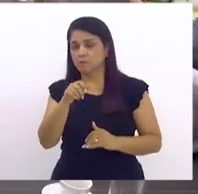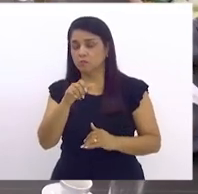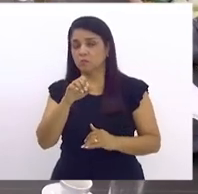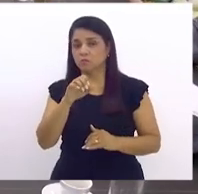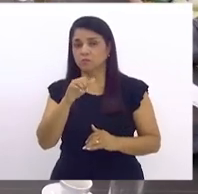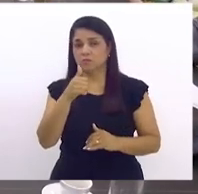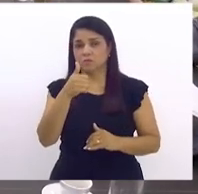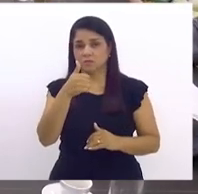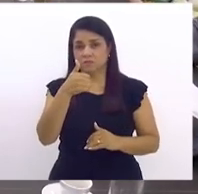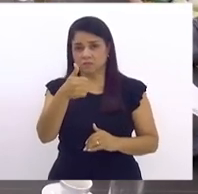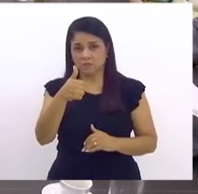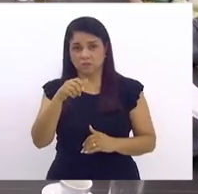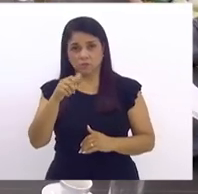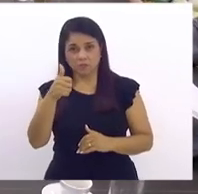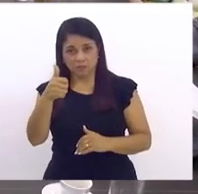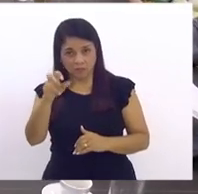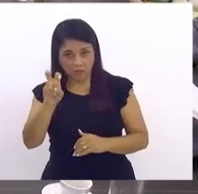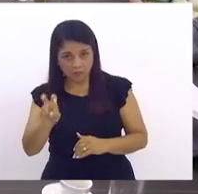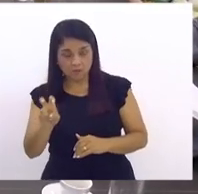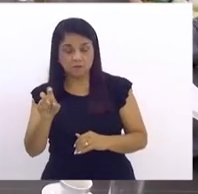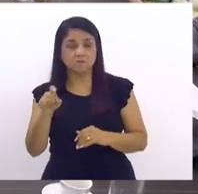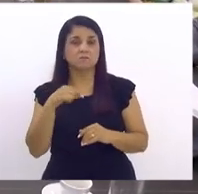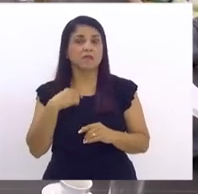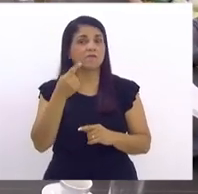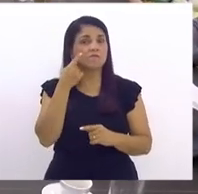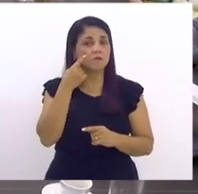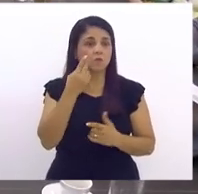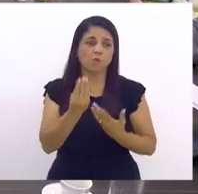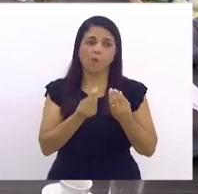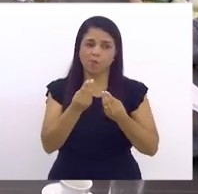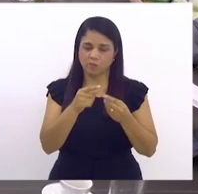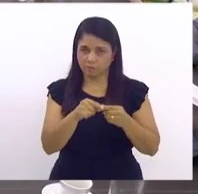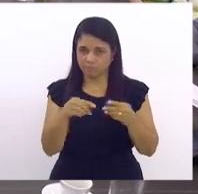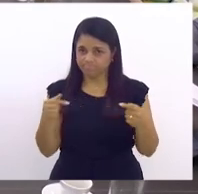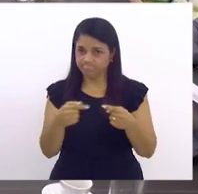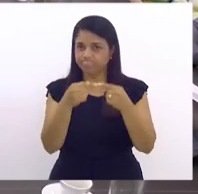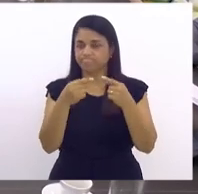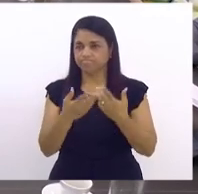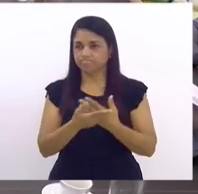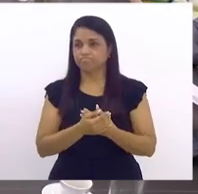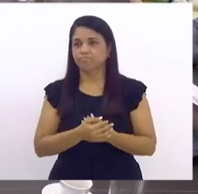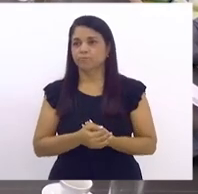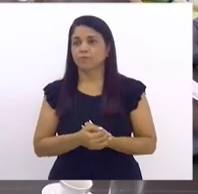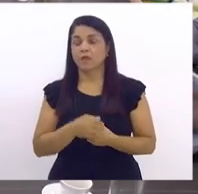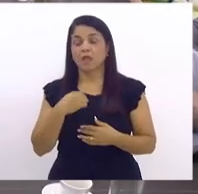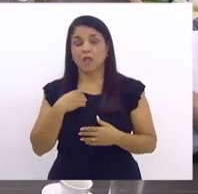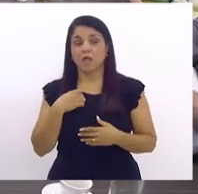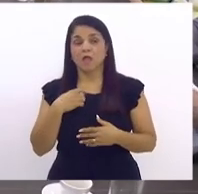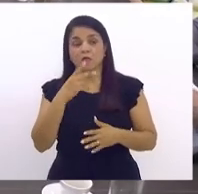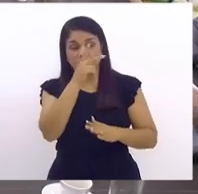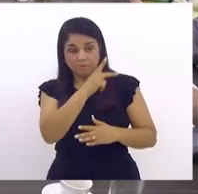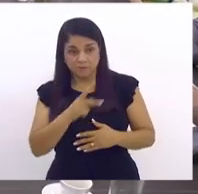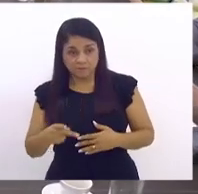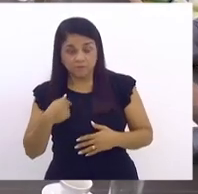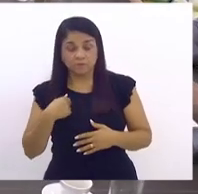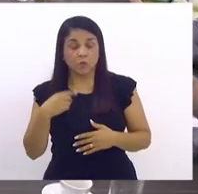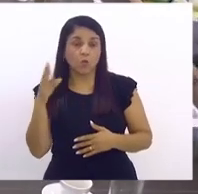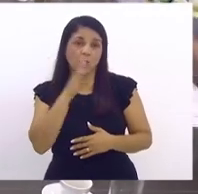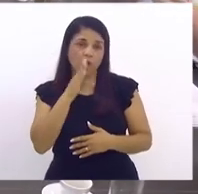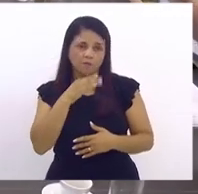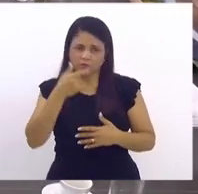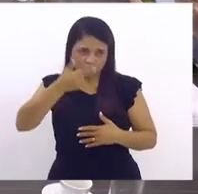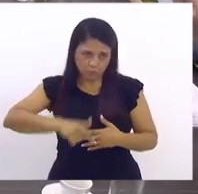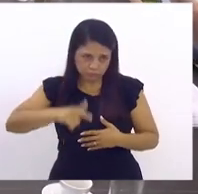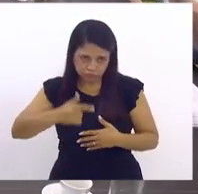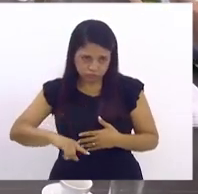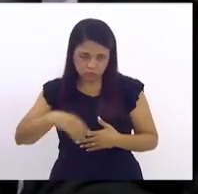ver a origem disso também e tal. Flamengo. Presidente, não, na verdade, muito rapidamente, eu não quero ser